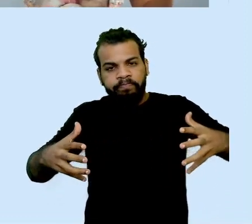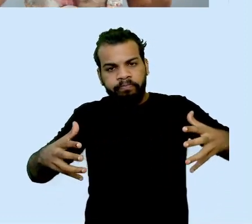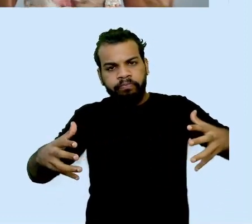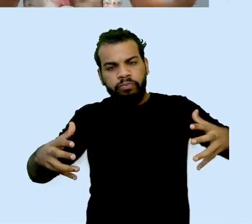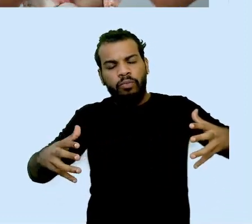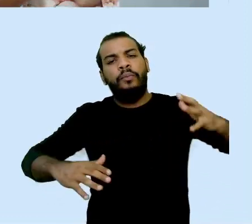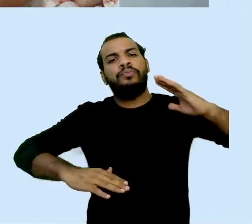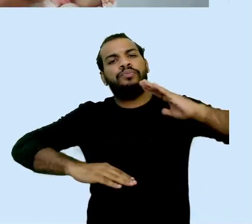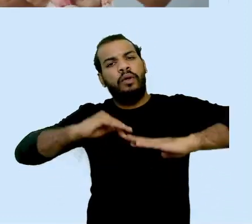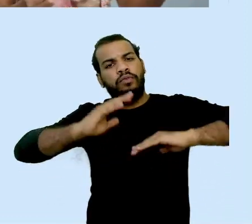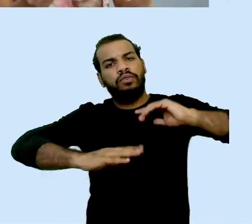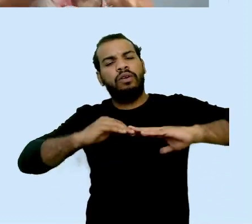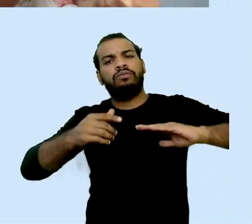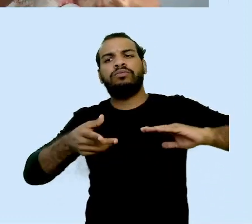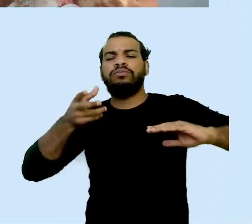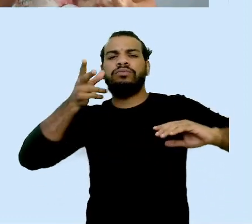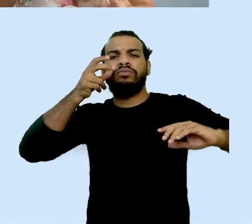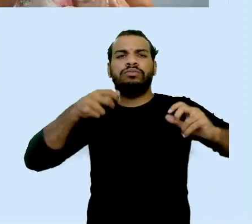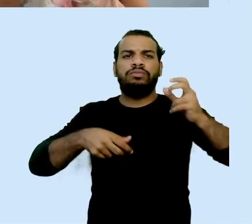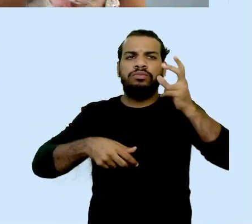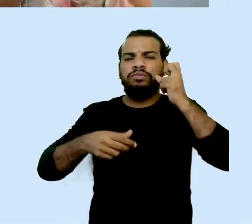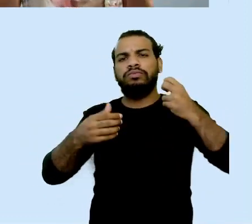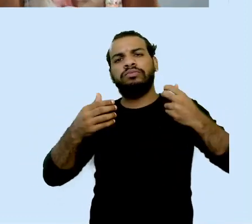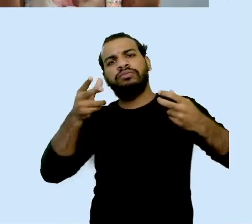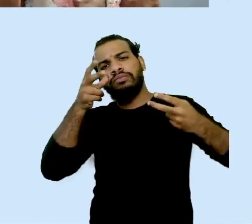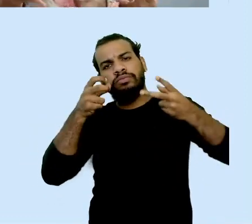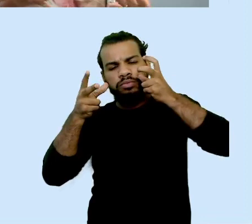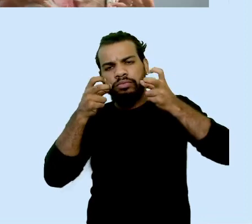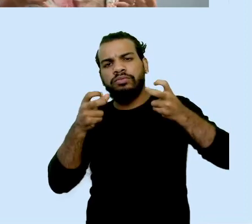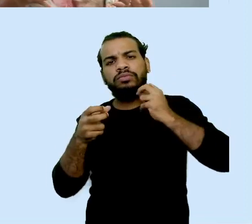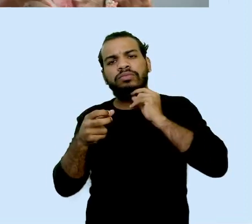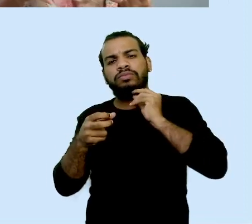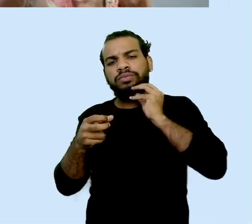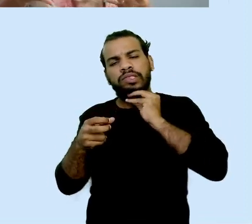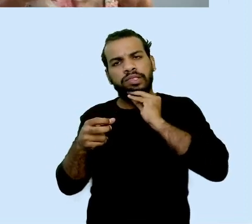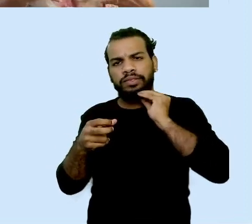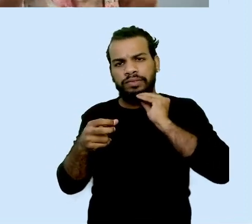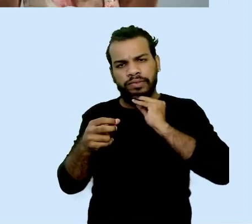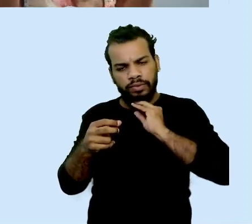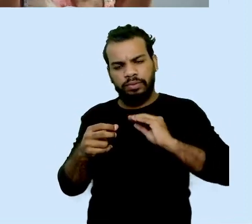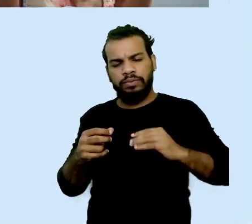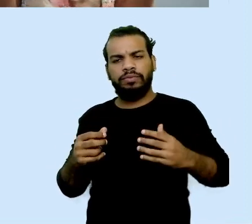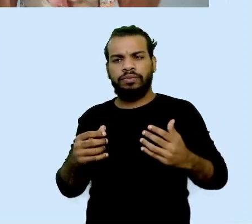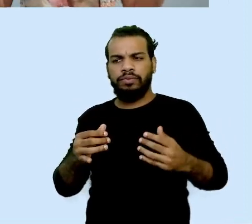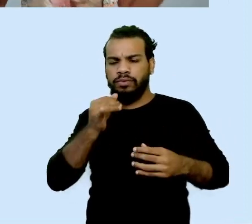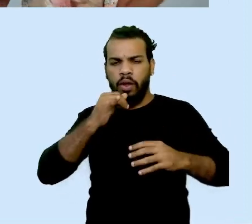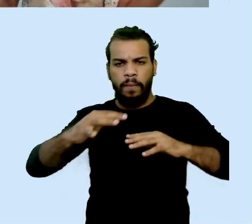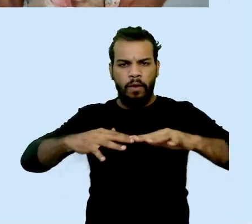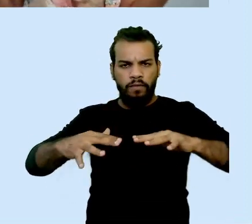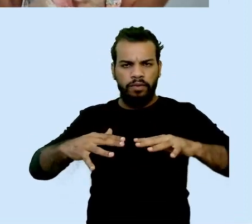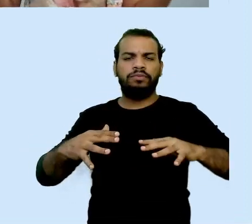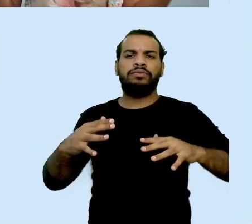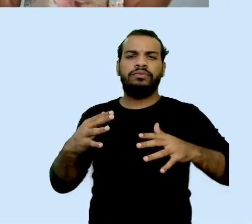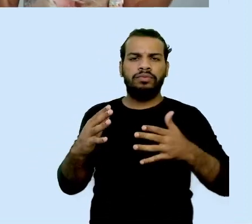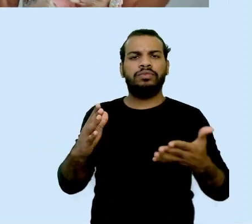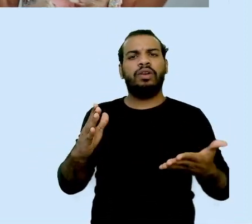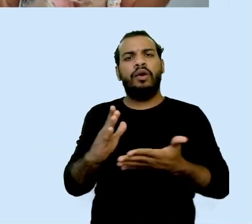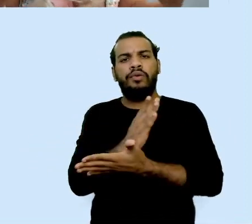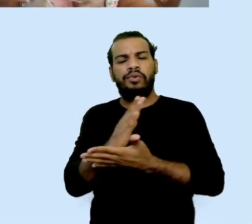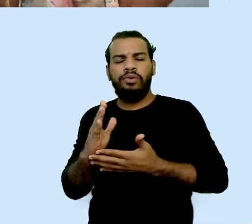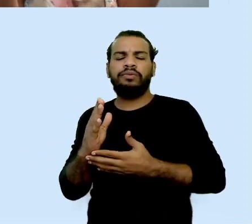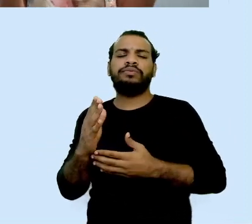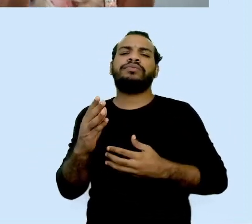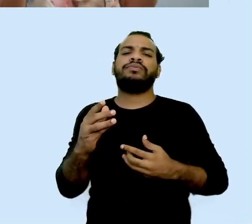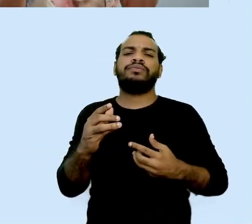os profissionais vão estudando esses elementos. Uma coisa super interessante também é um movimento de resgate de